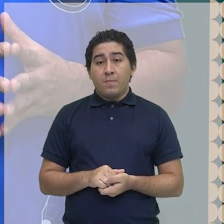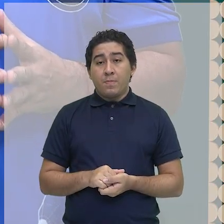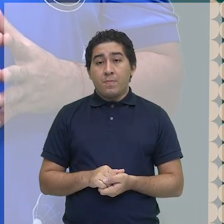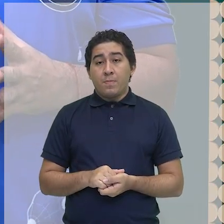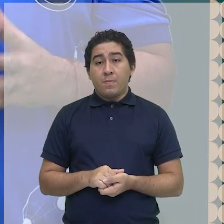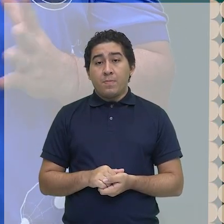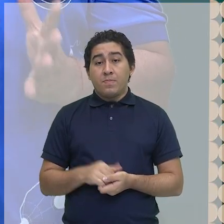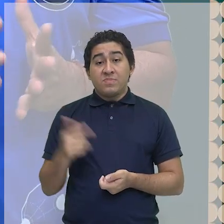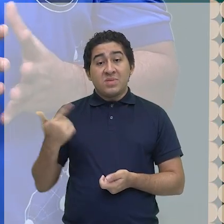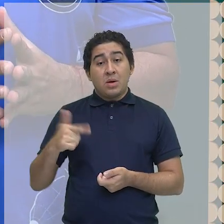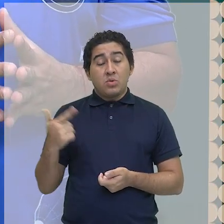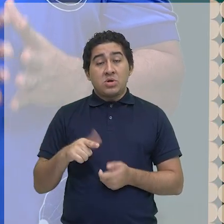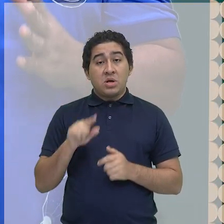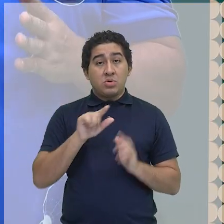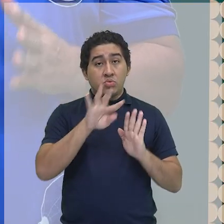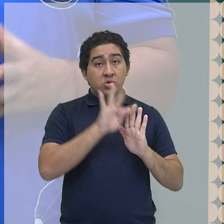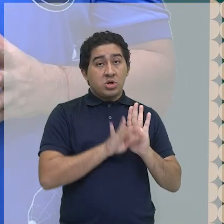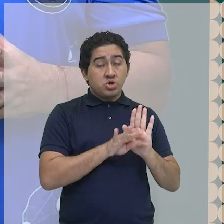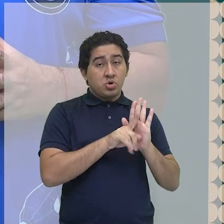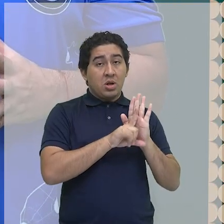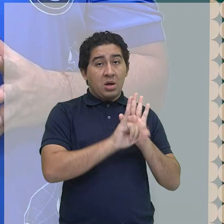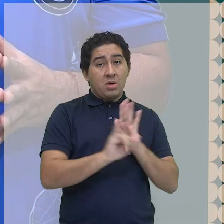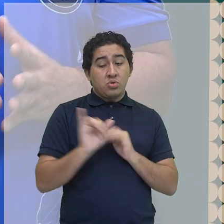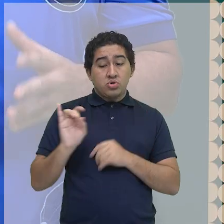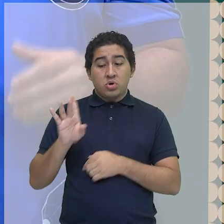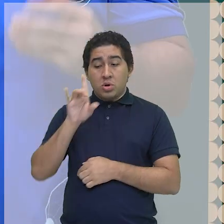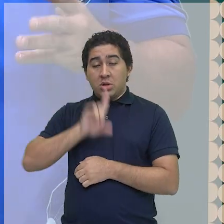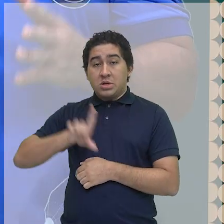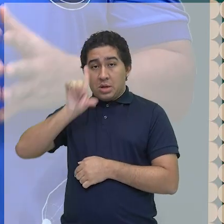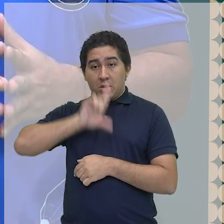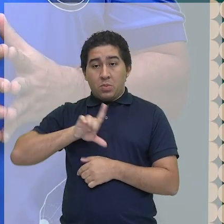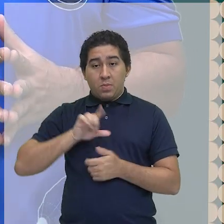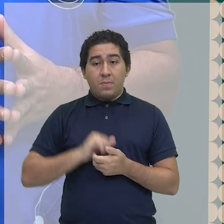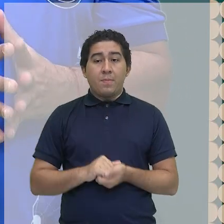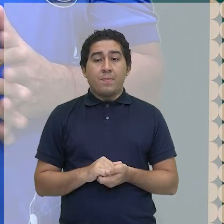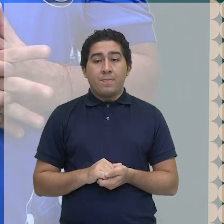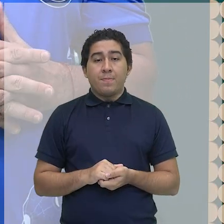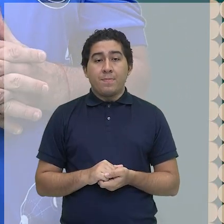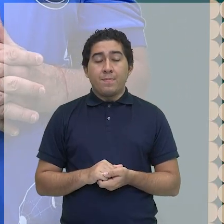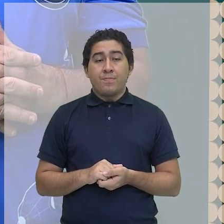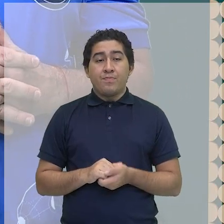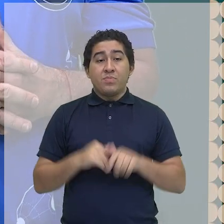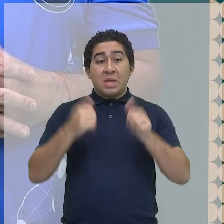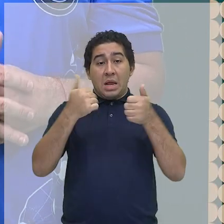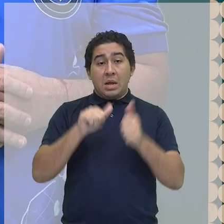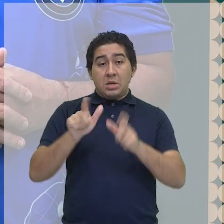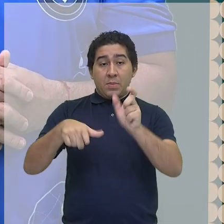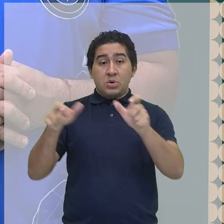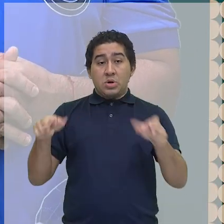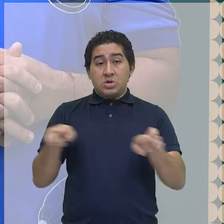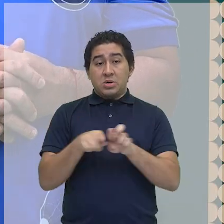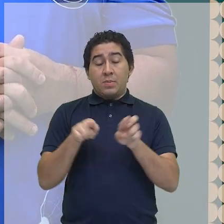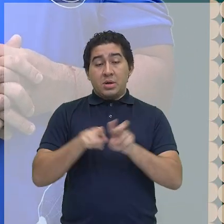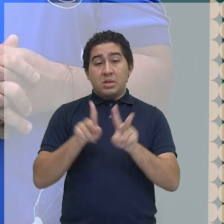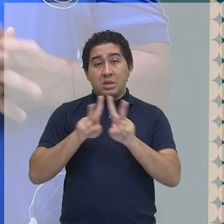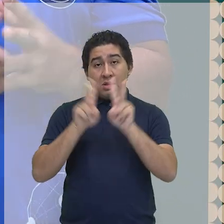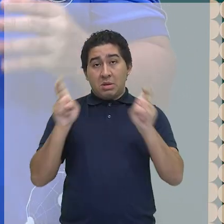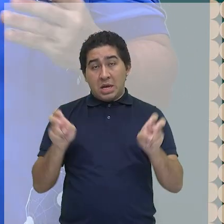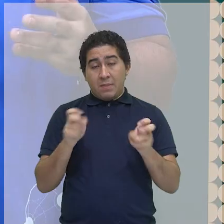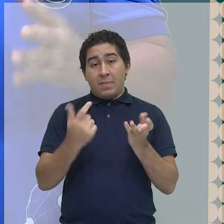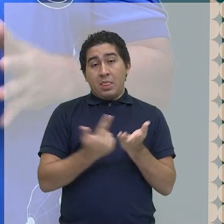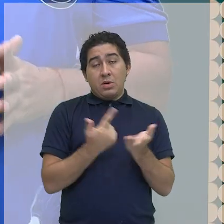acontece nos textos legais, já acontece nos literários. Continuando, análise de personagens e temas em